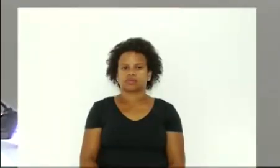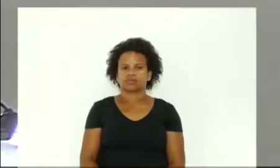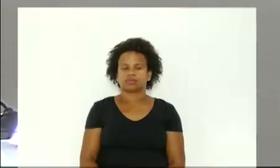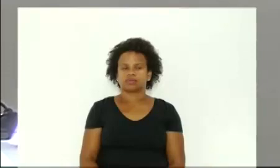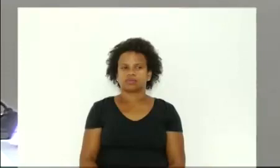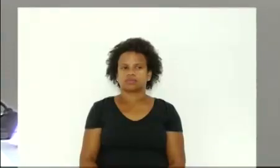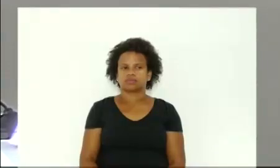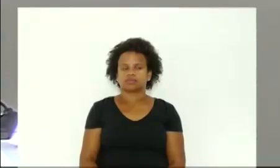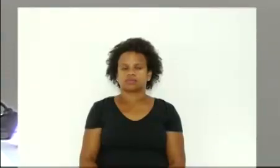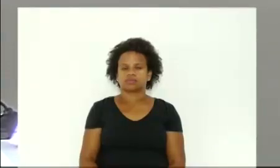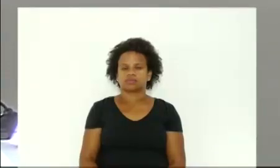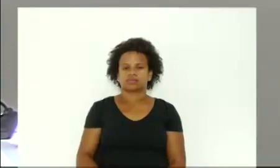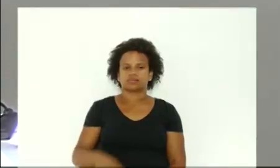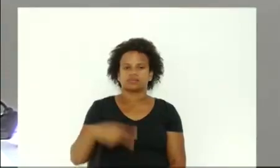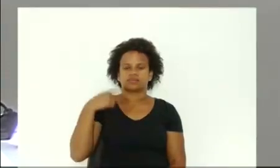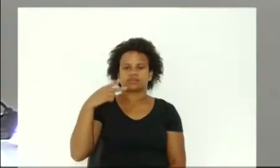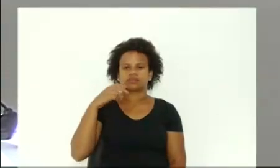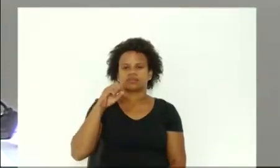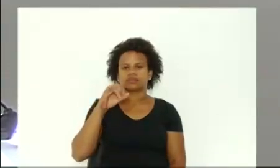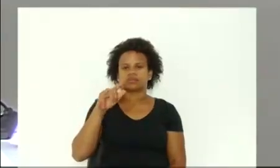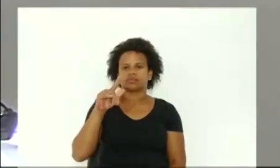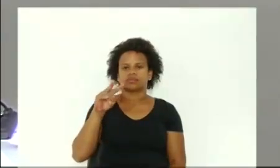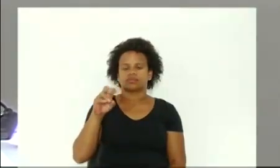Vereador Silvio tem 15 minutos.